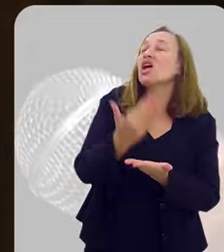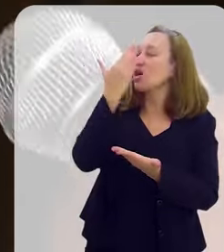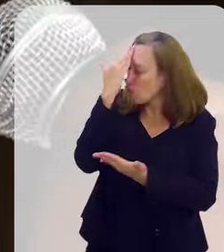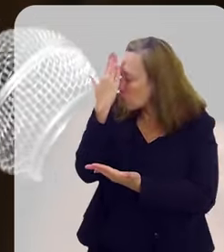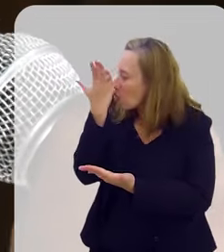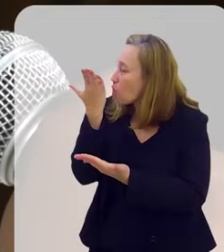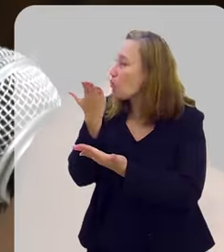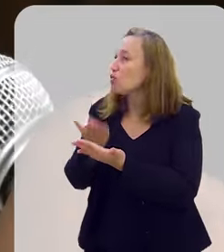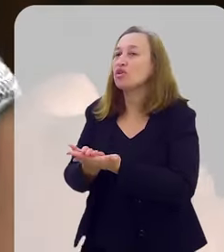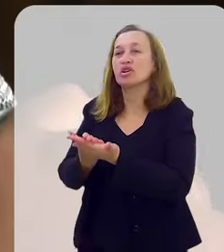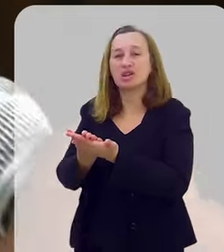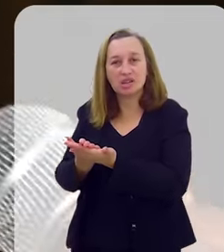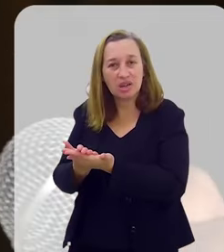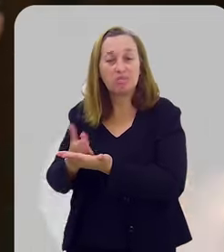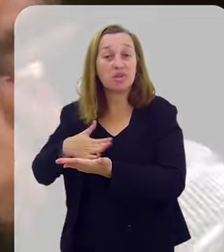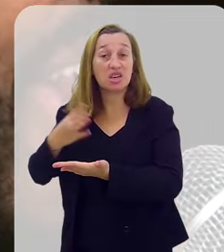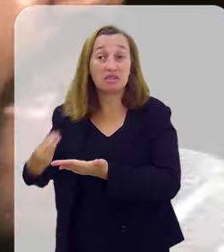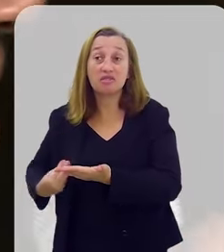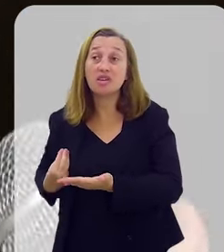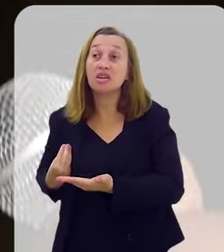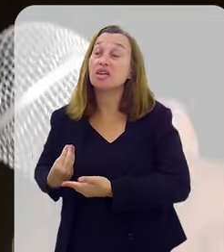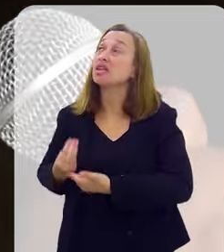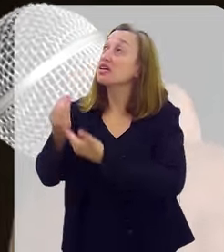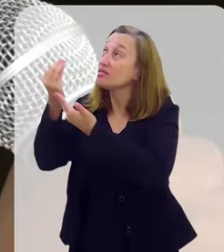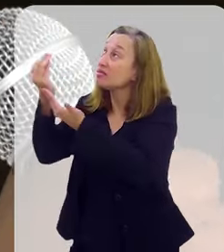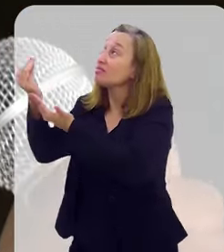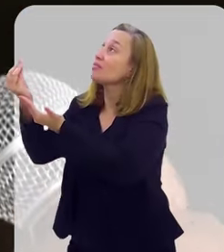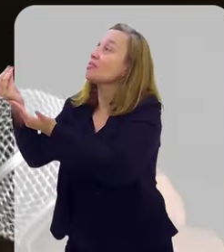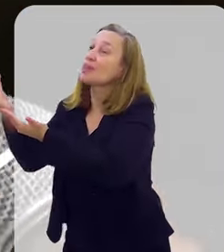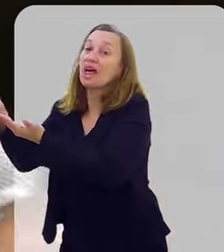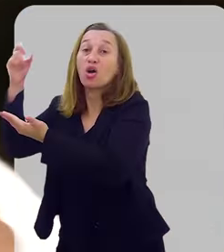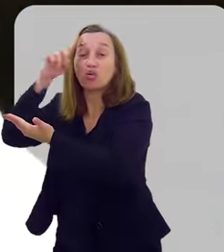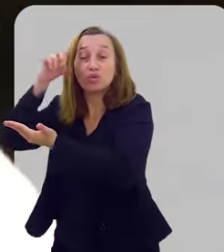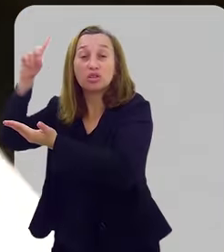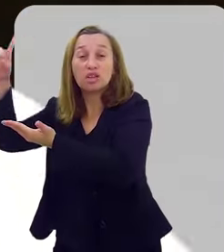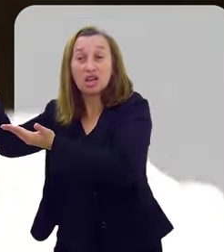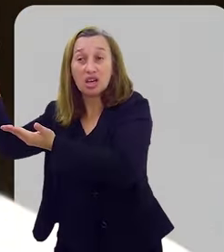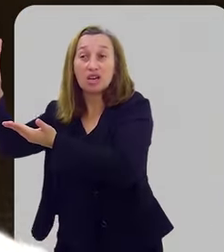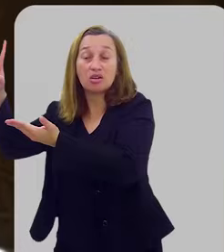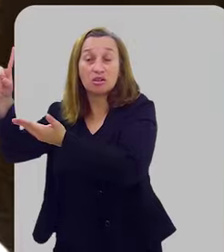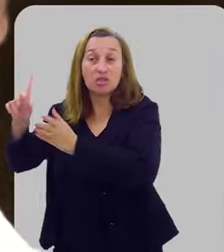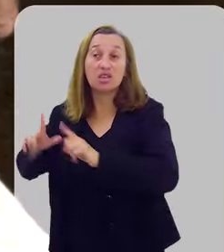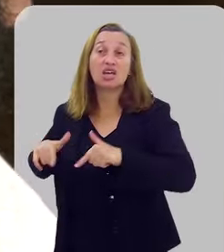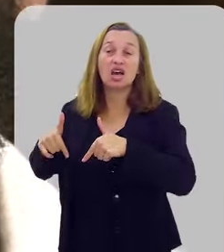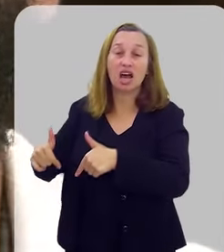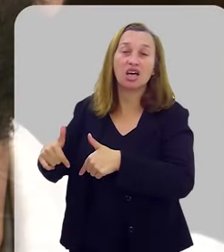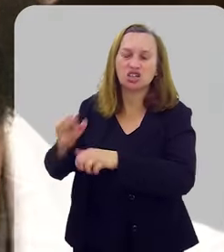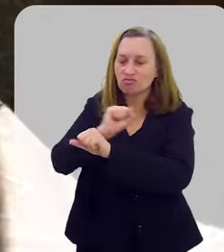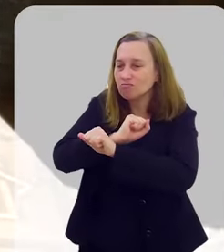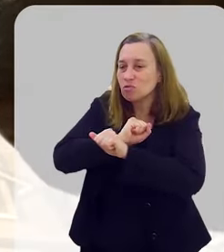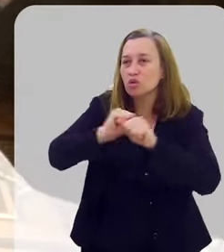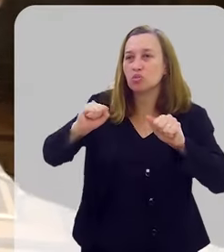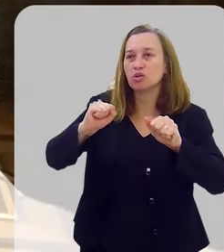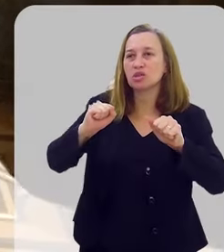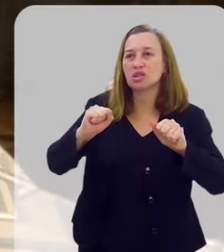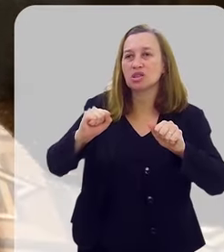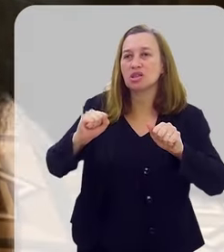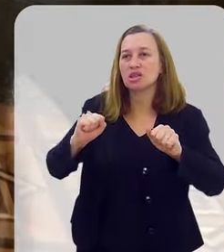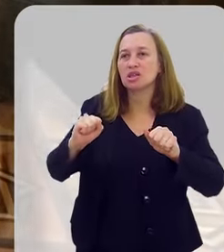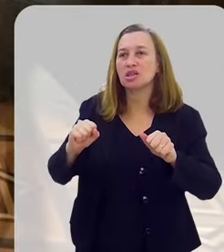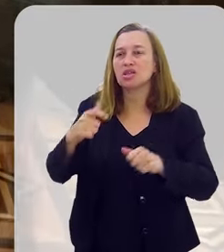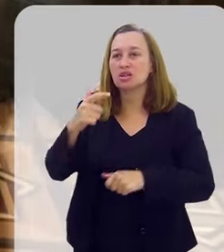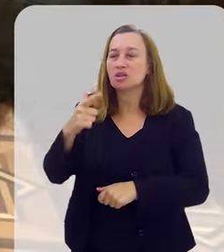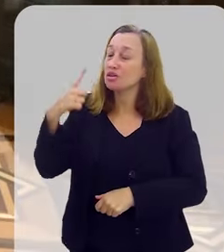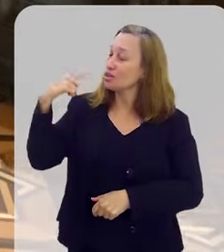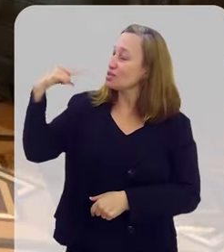ciência. Sob tua palavra nós andamos sobre o mar. Mesmo quando tudo não vai